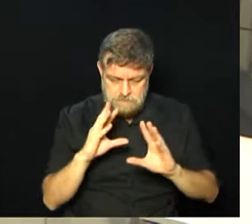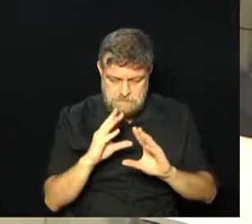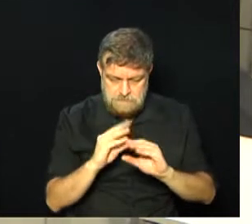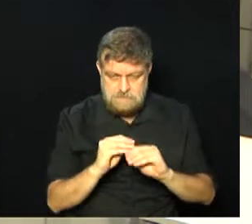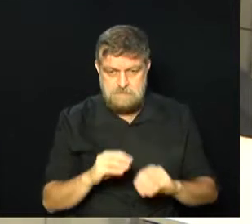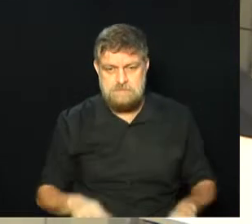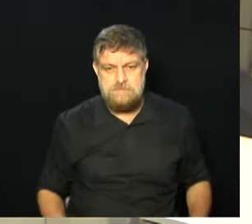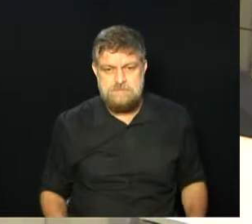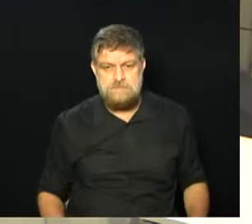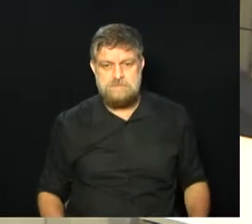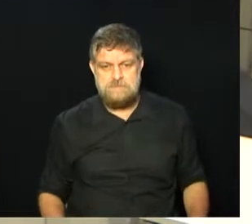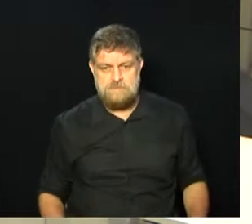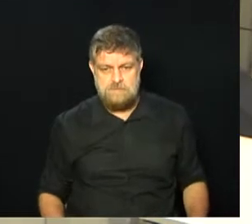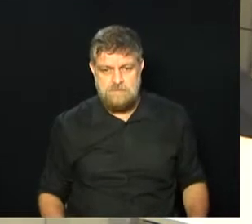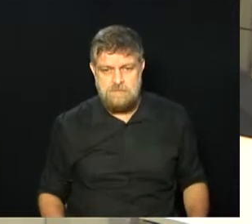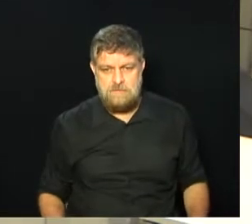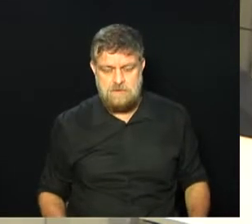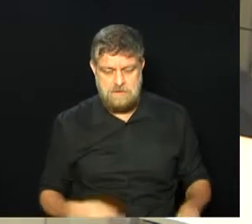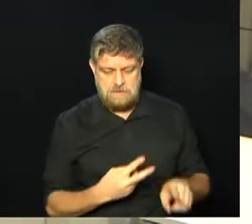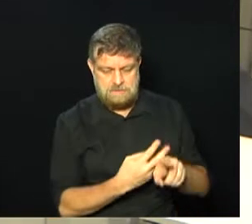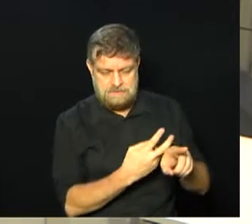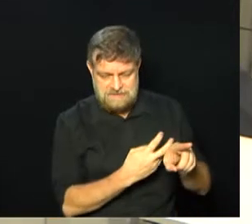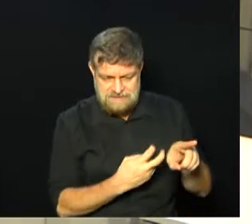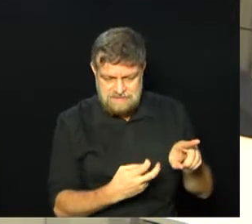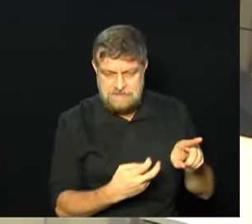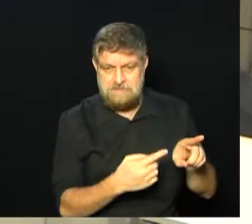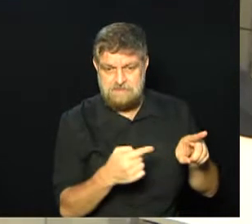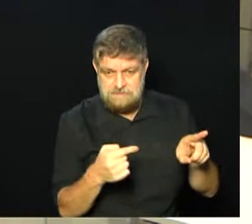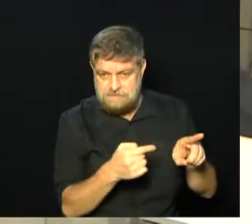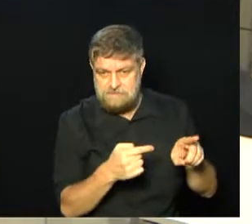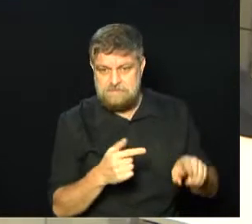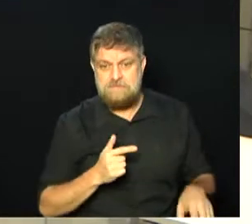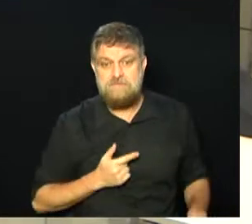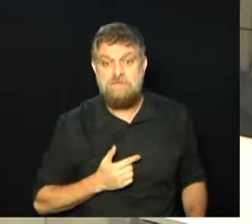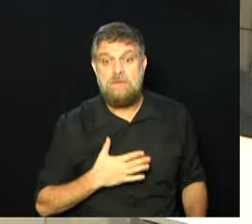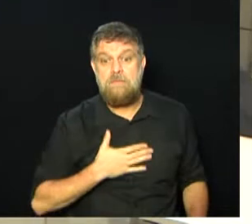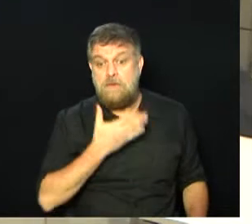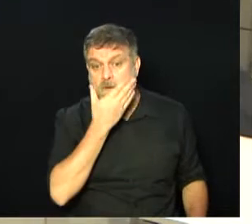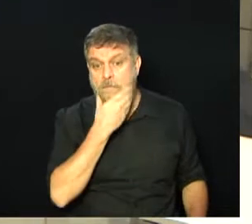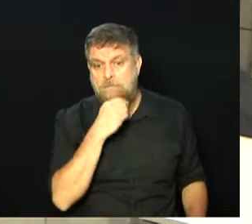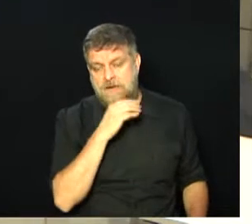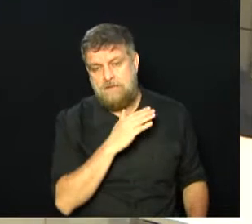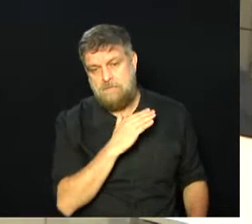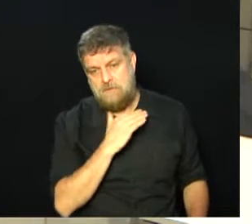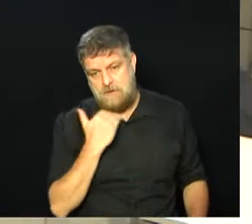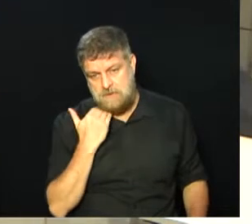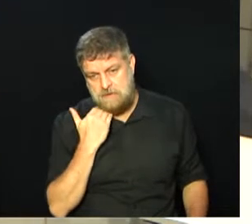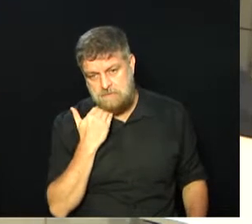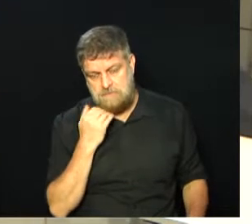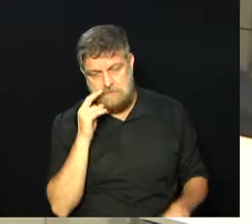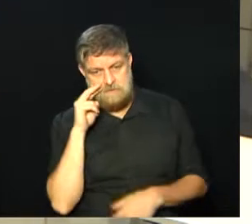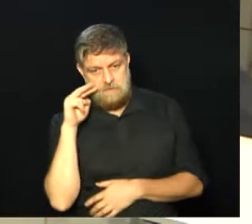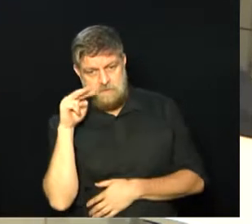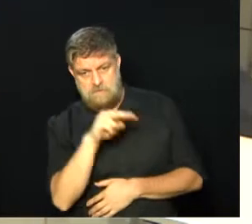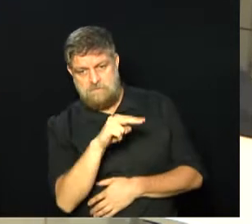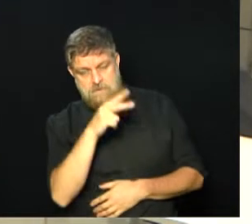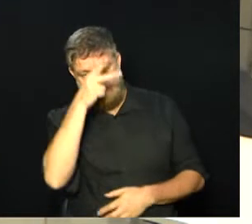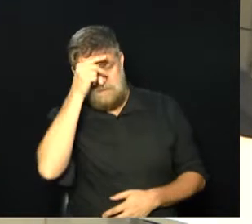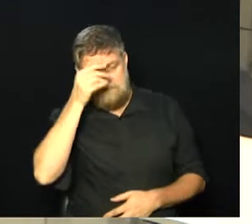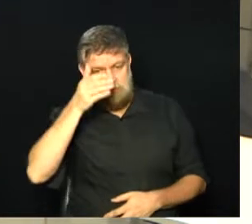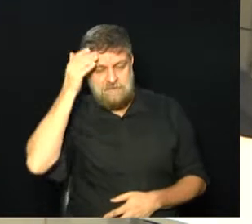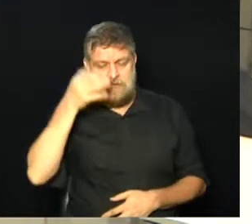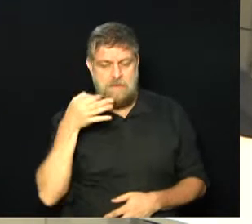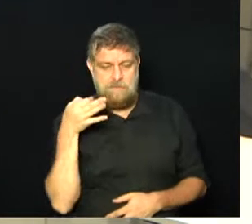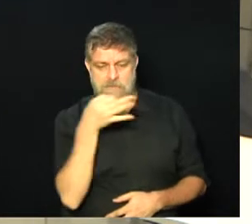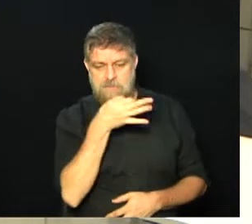Essa doença, câncer de próstata, ela ceifou a vida do meu pai. Então, eu vendo as palavras do Dário, até